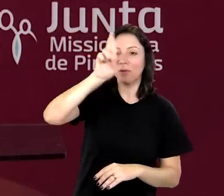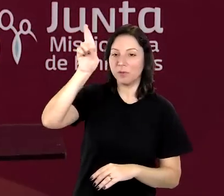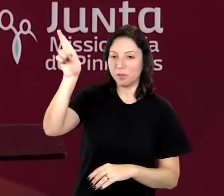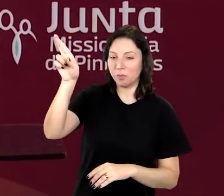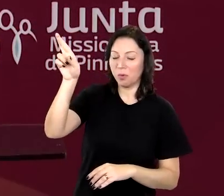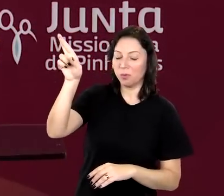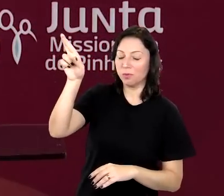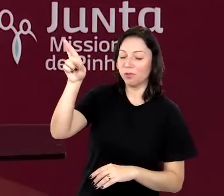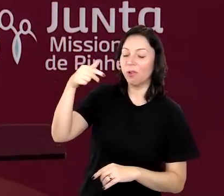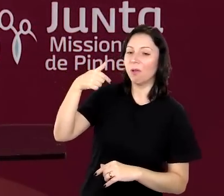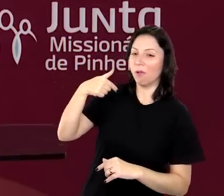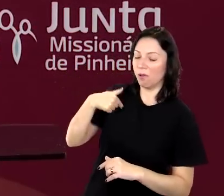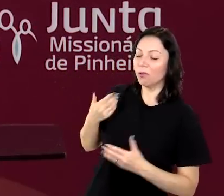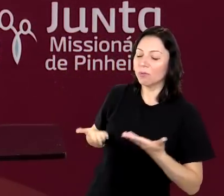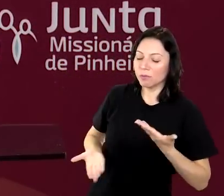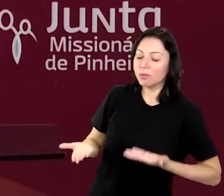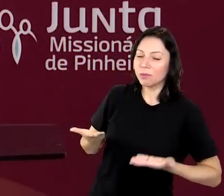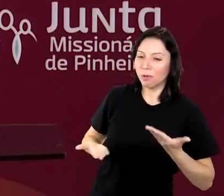Senhor.